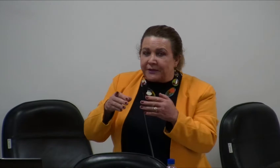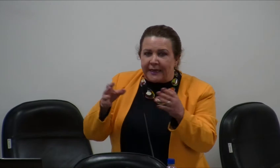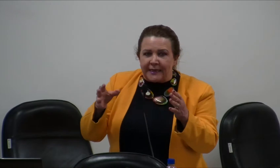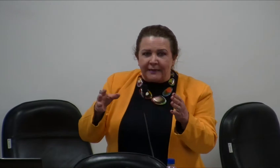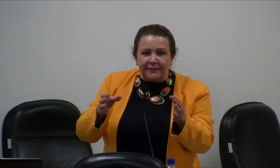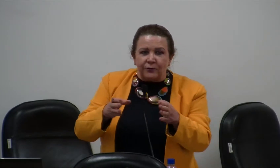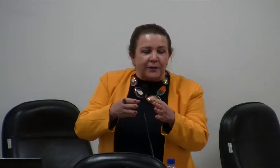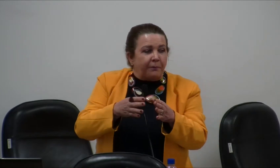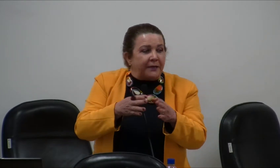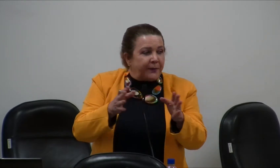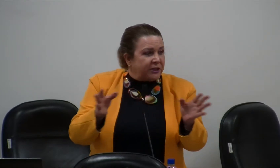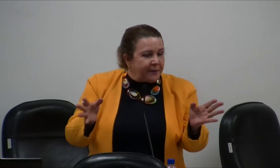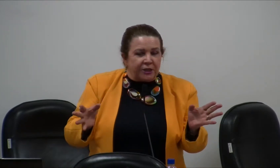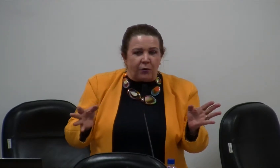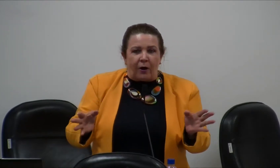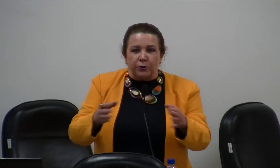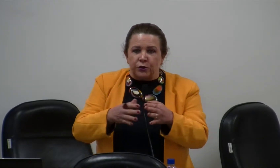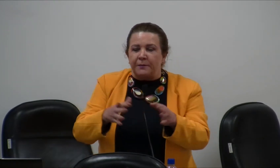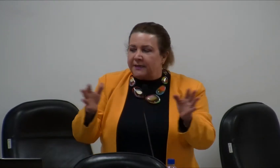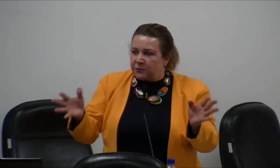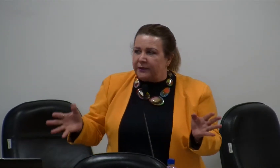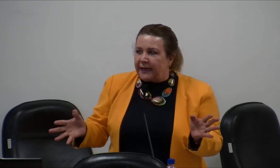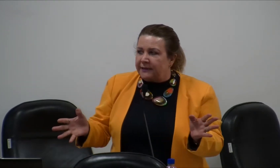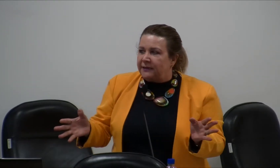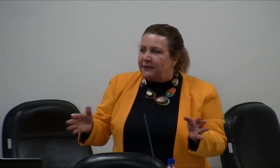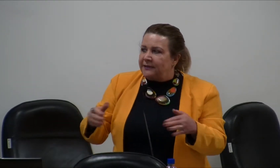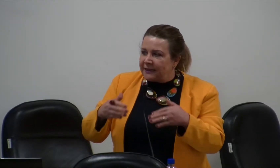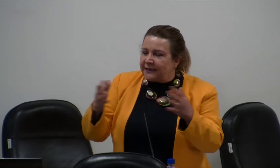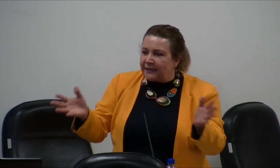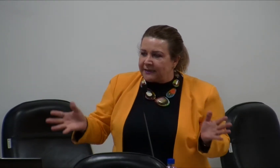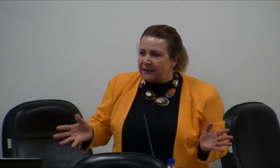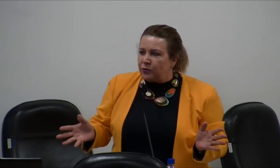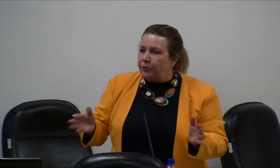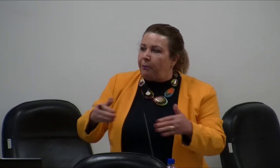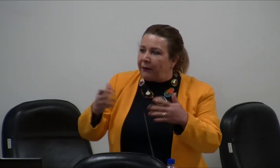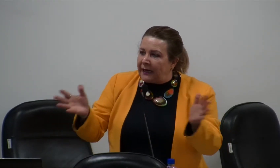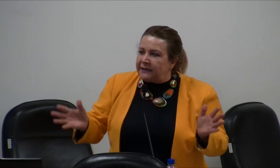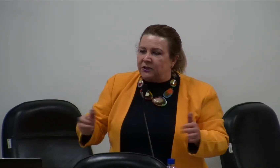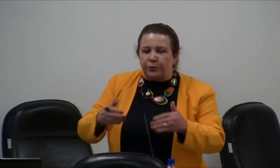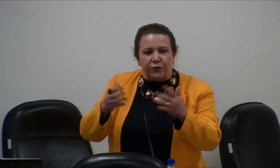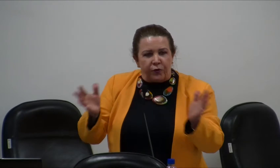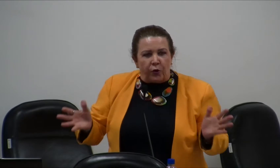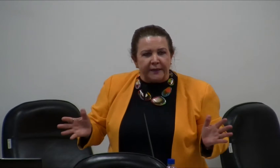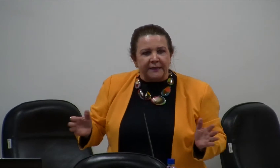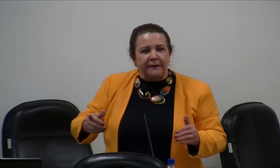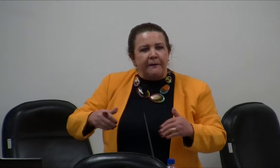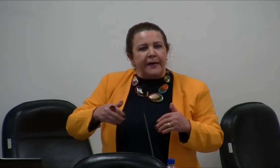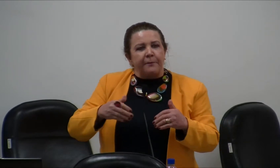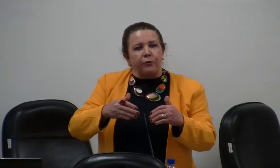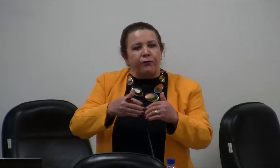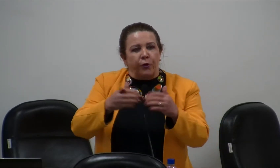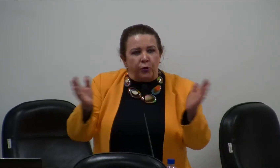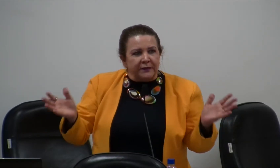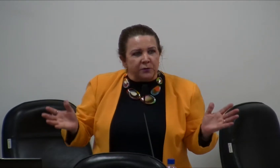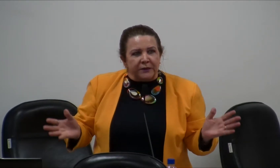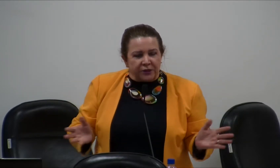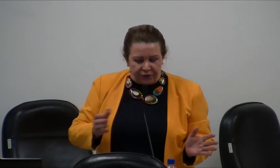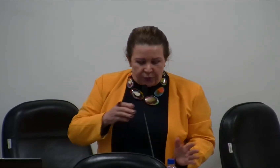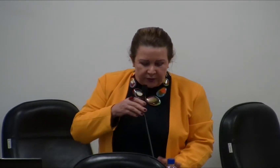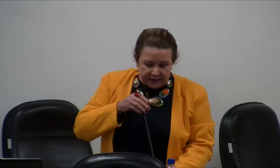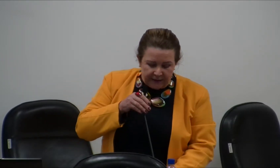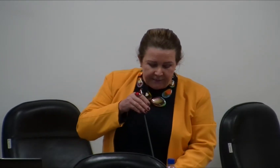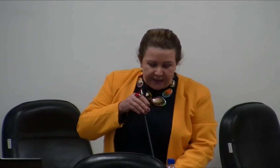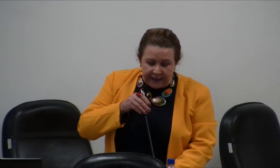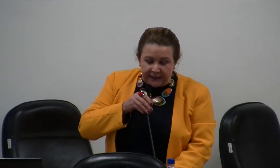eu não sei se não estão praticamente igual, os homens e as mulheres se interessando por plantas, por flores, por frutas, mudas